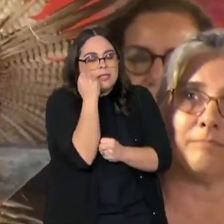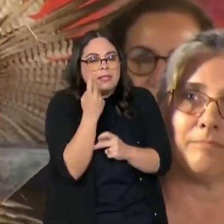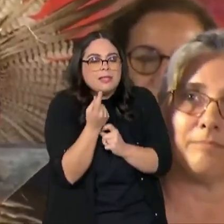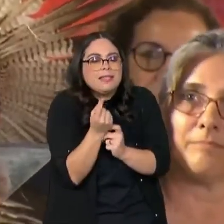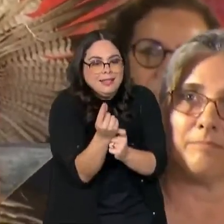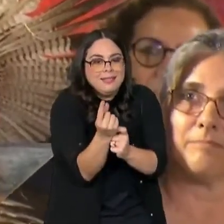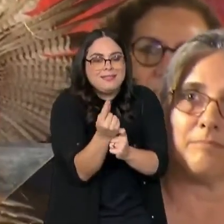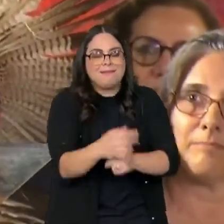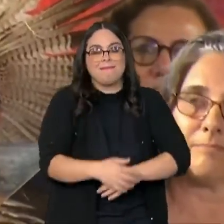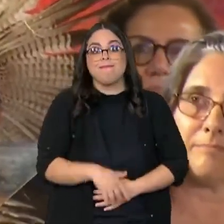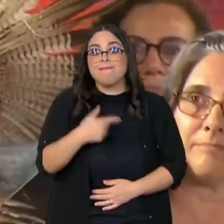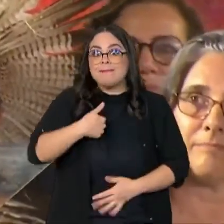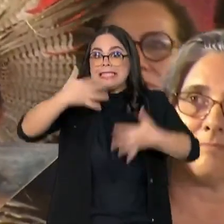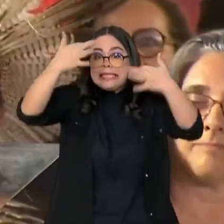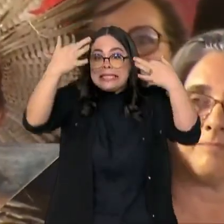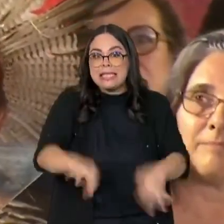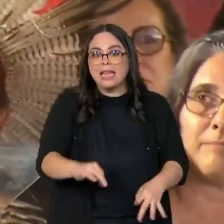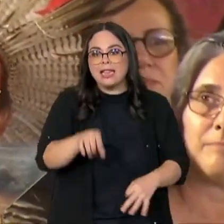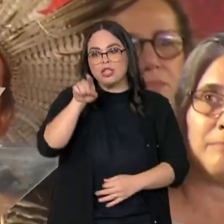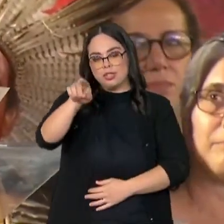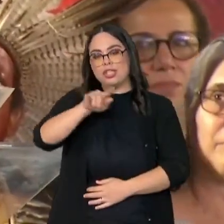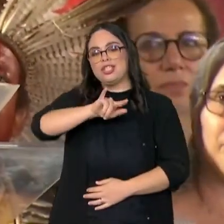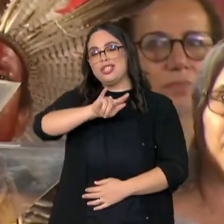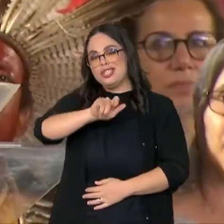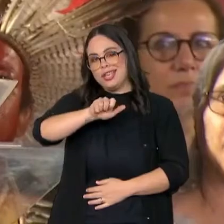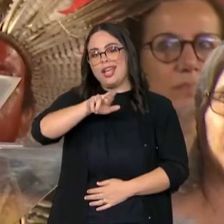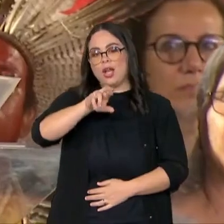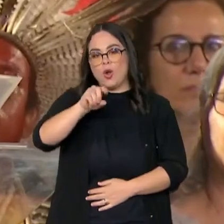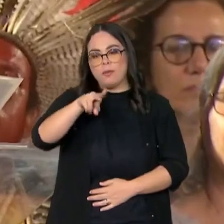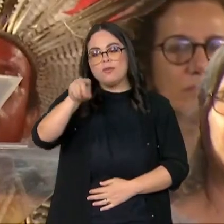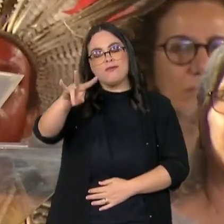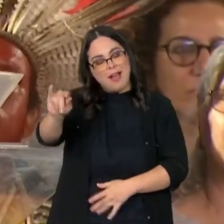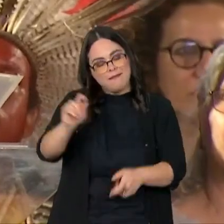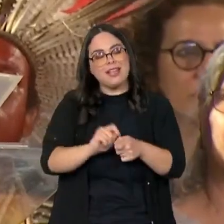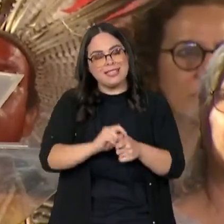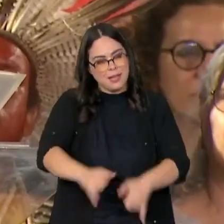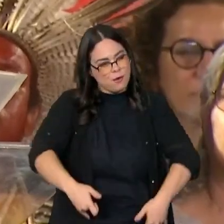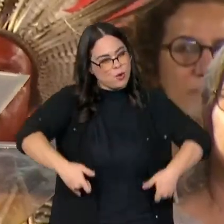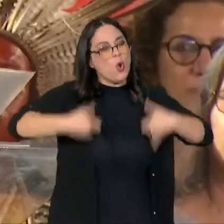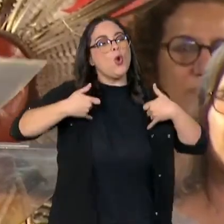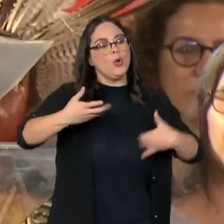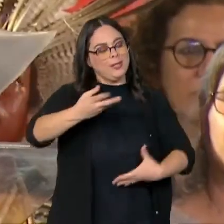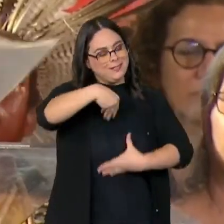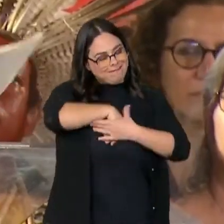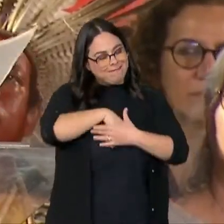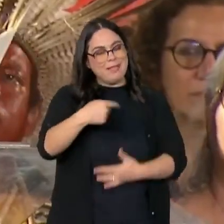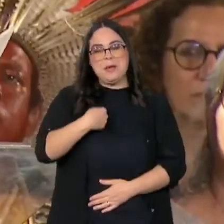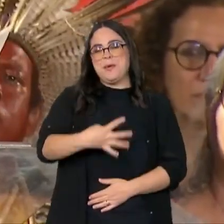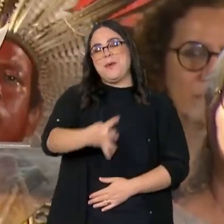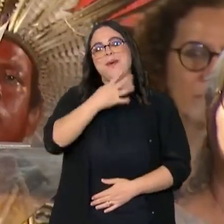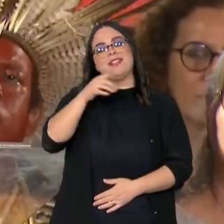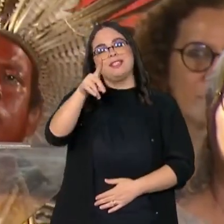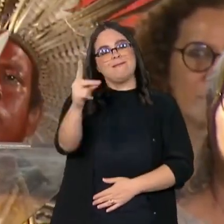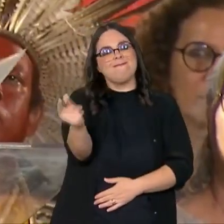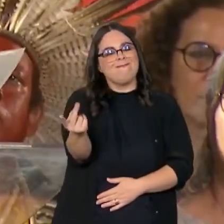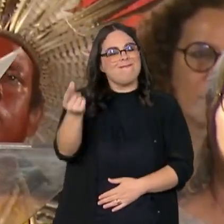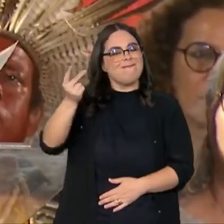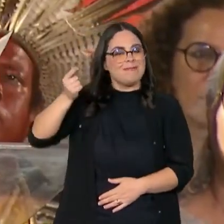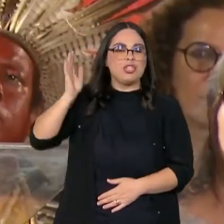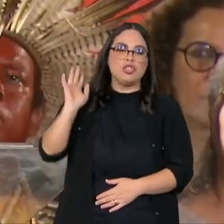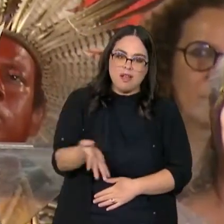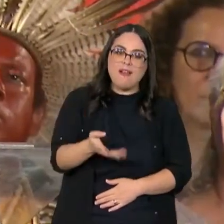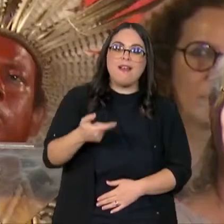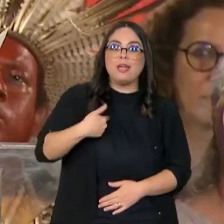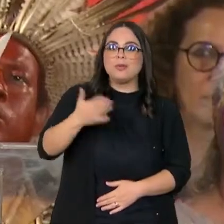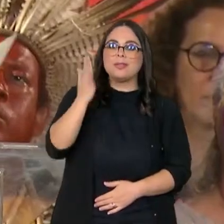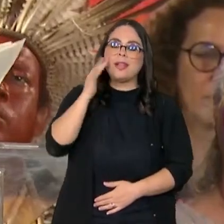E eu tenho certeza, Jerônimo, que você fará isso com muito orgulho, porque eu te conheço há muito tempo e